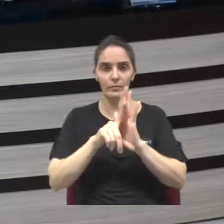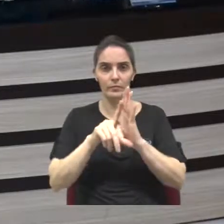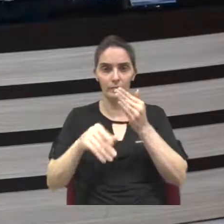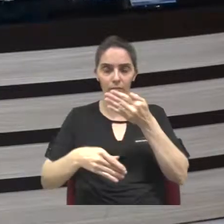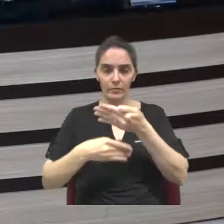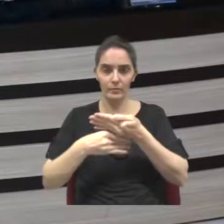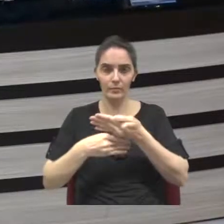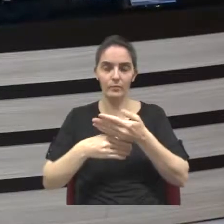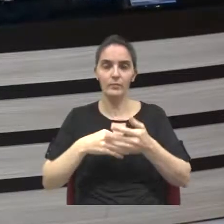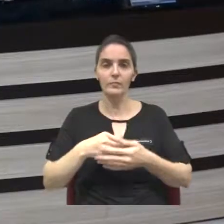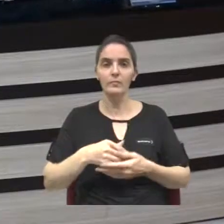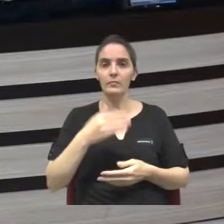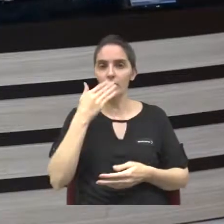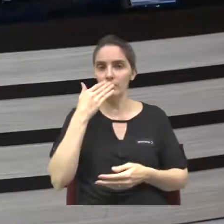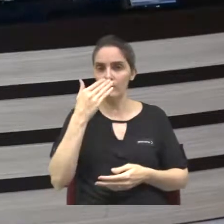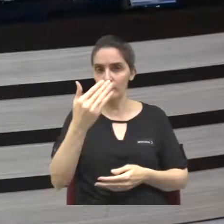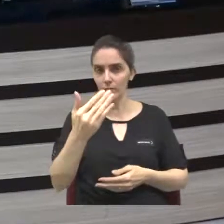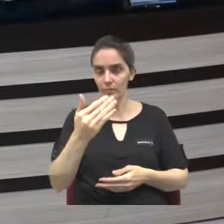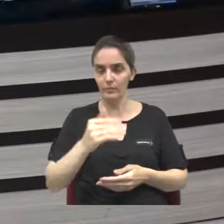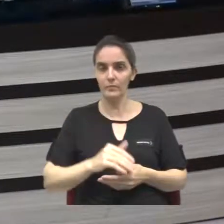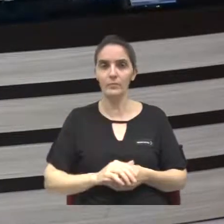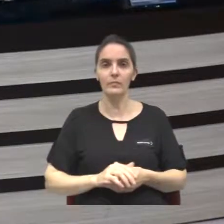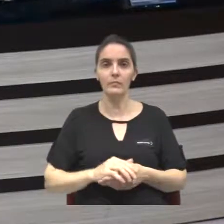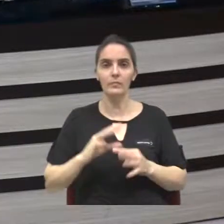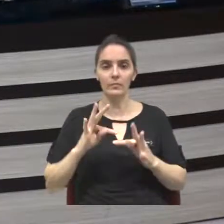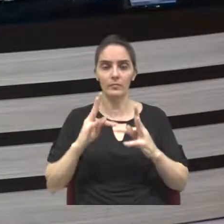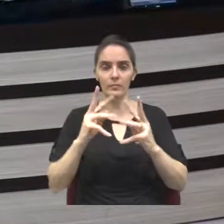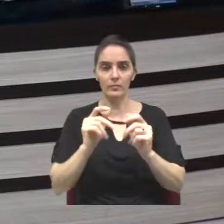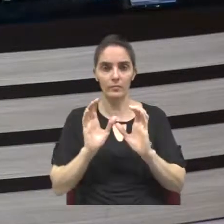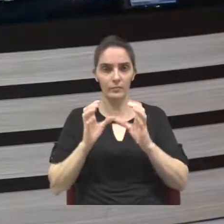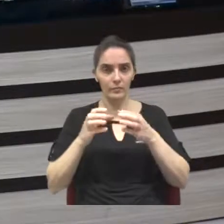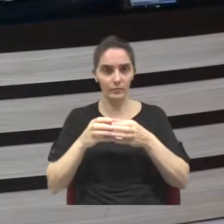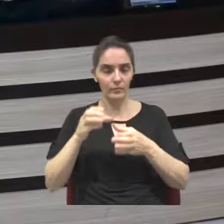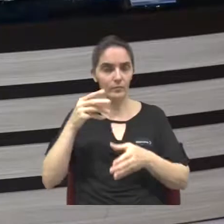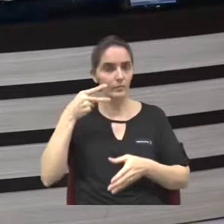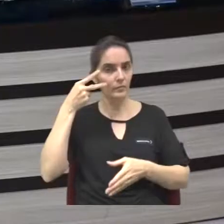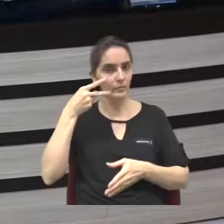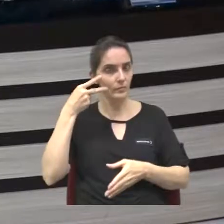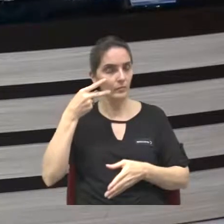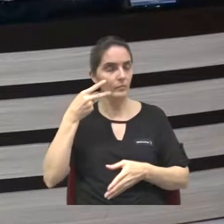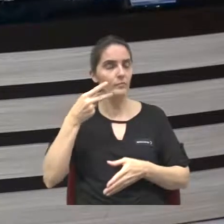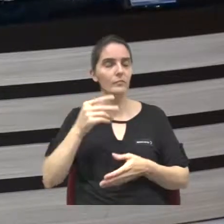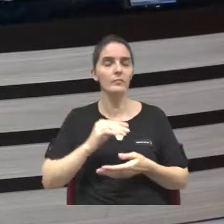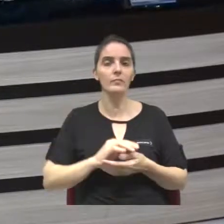Vimos a presença, de vossa excelência, dos dignos vereadores que compõem essa igreja Câmara Municipal.